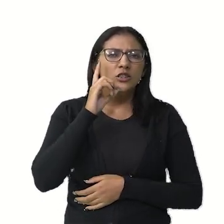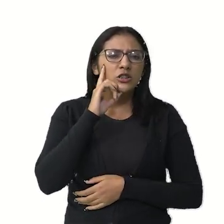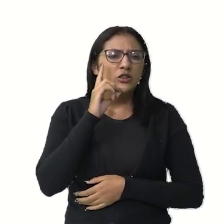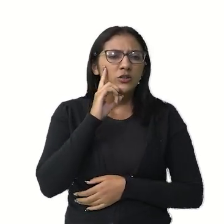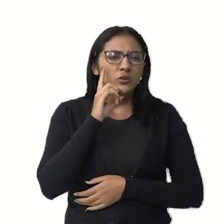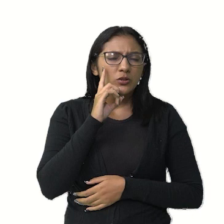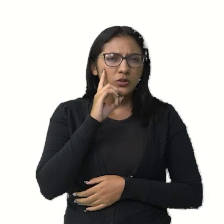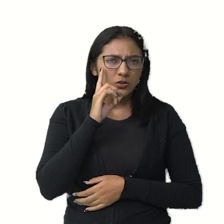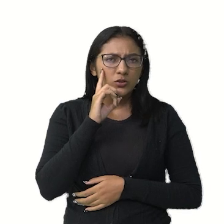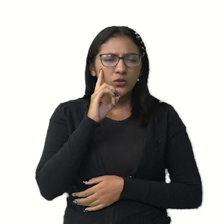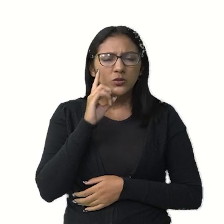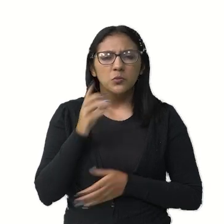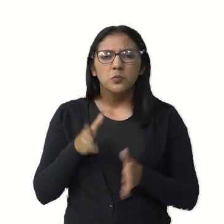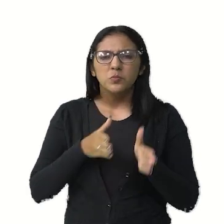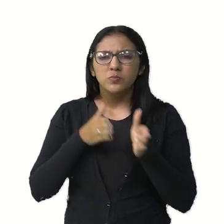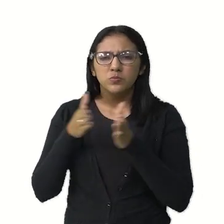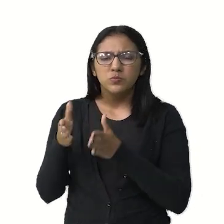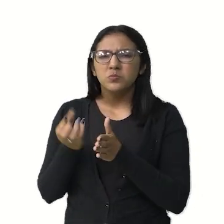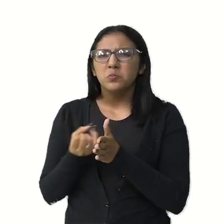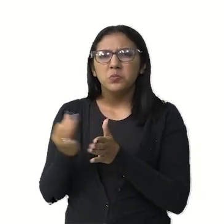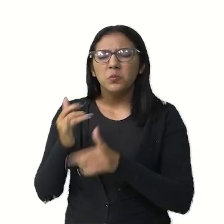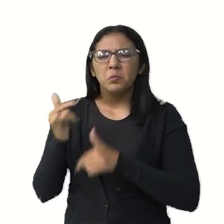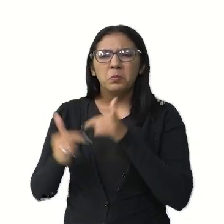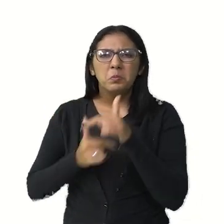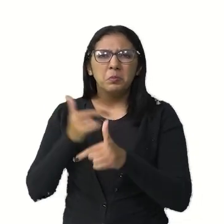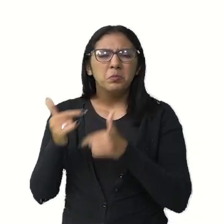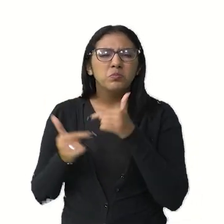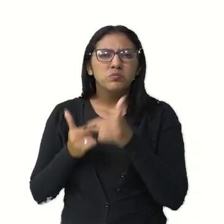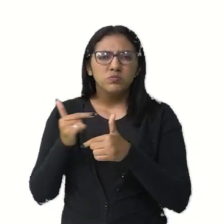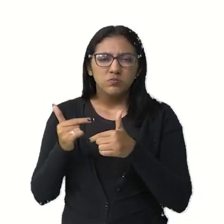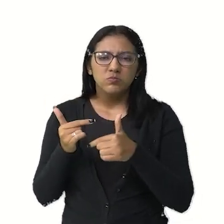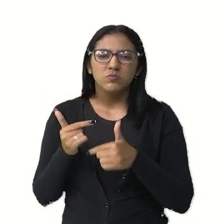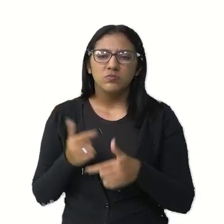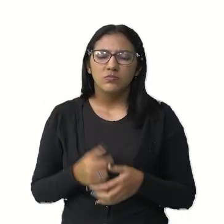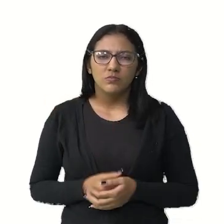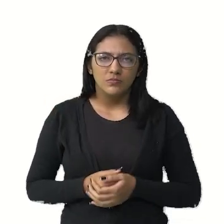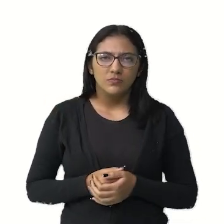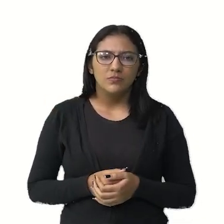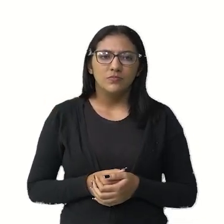OP. Farão o mesmo trabalho?